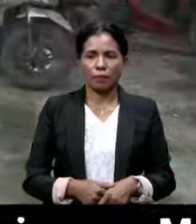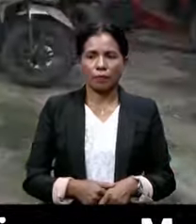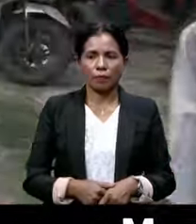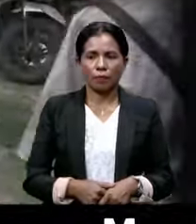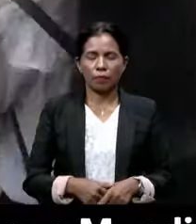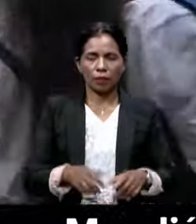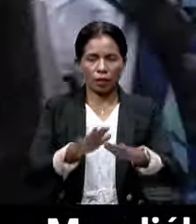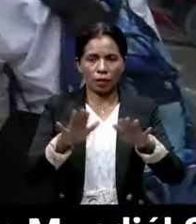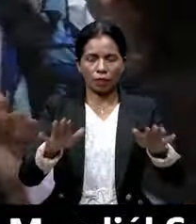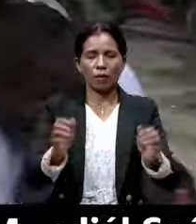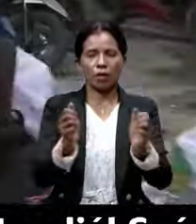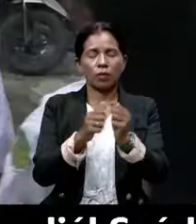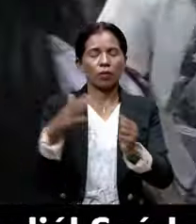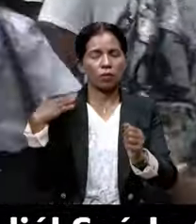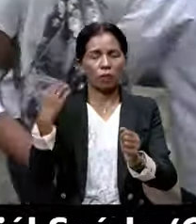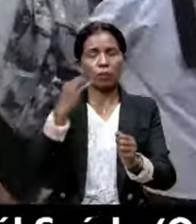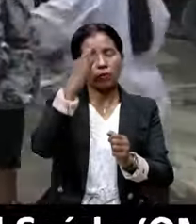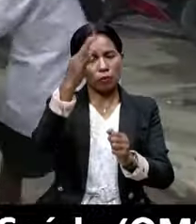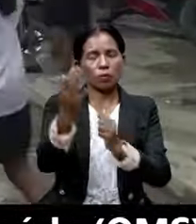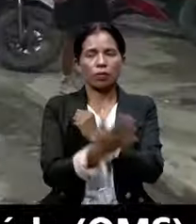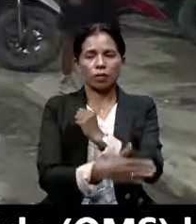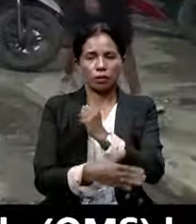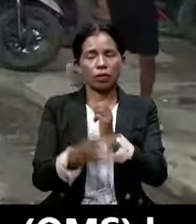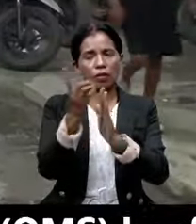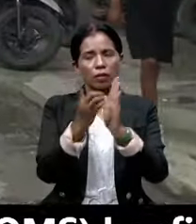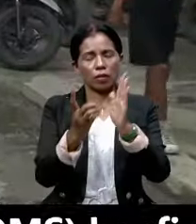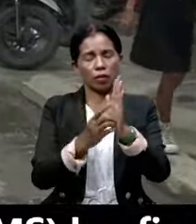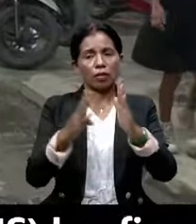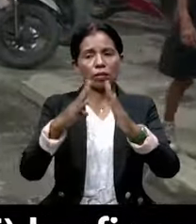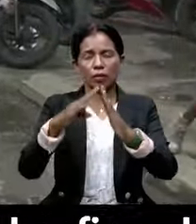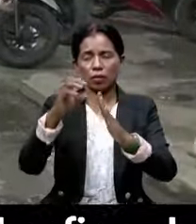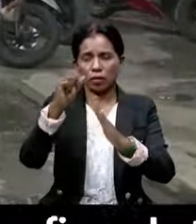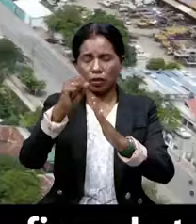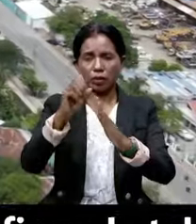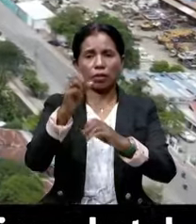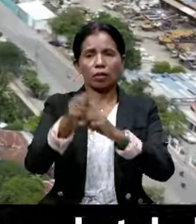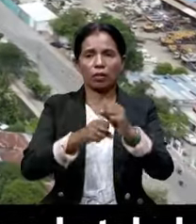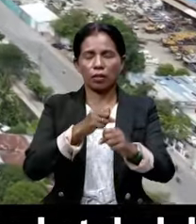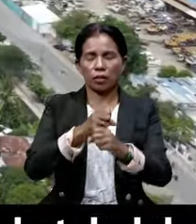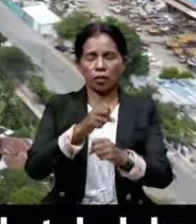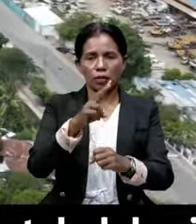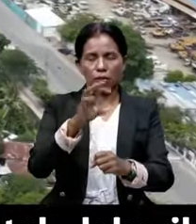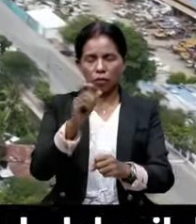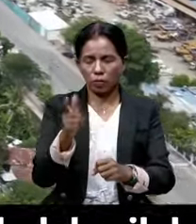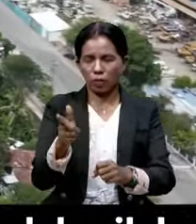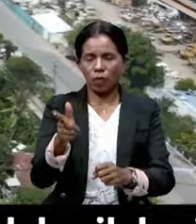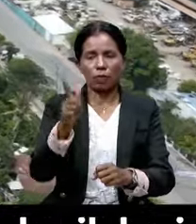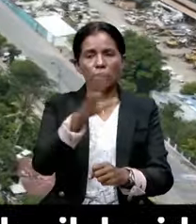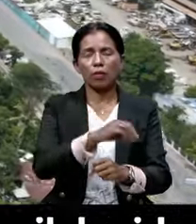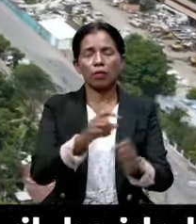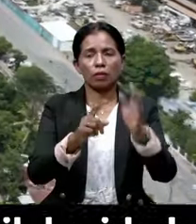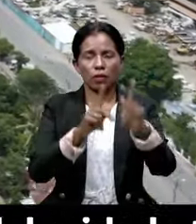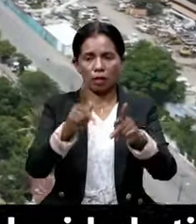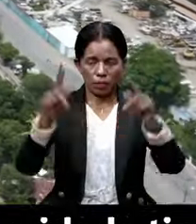Labarek no foi sai mak futuro na Saunian. Daru susi sensu suma kain tina rihun rua ruanulu resin rua turu maioria